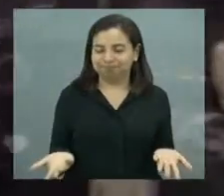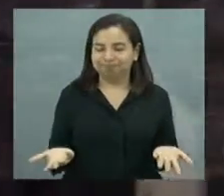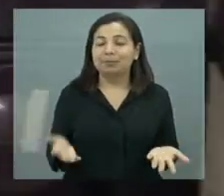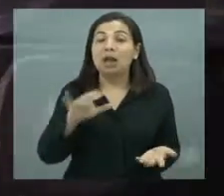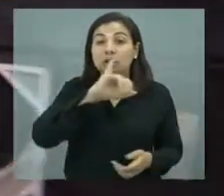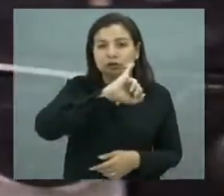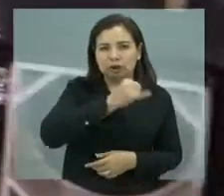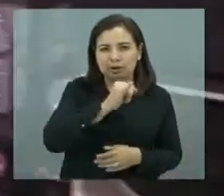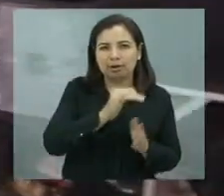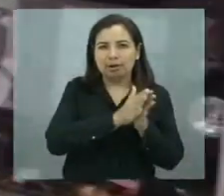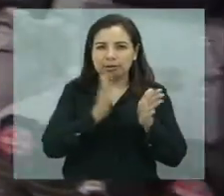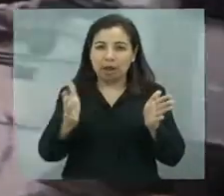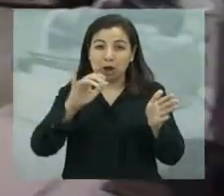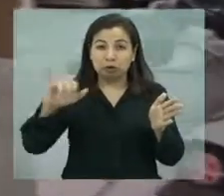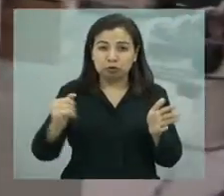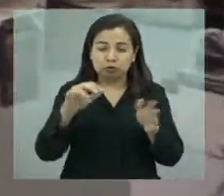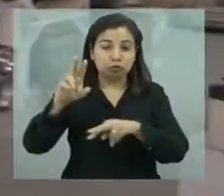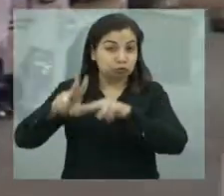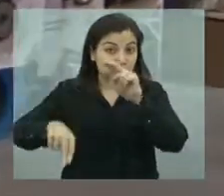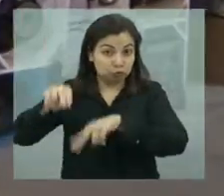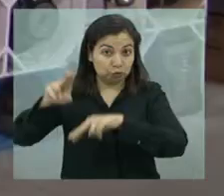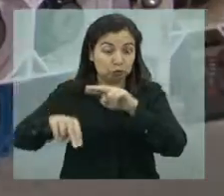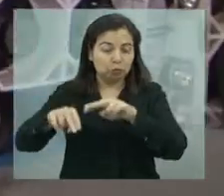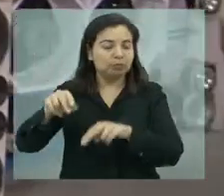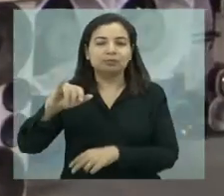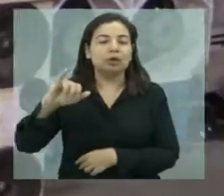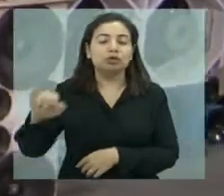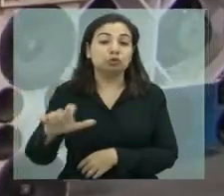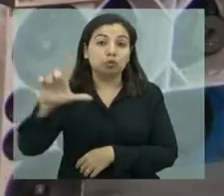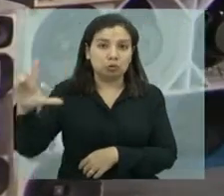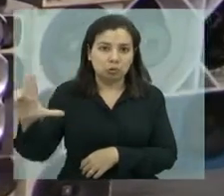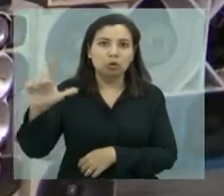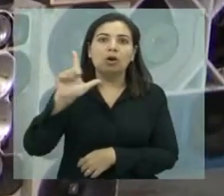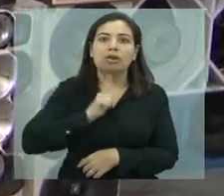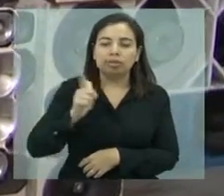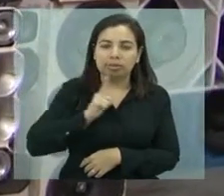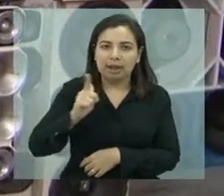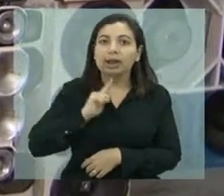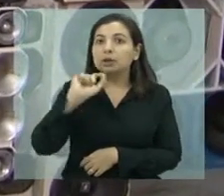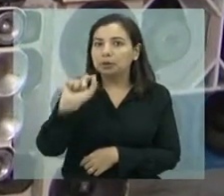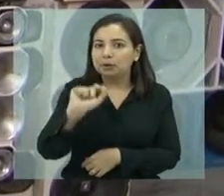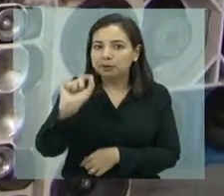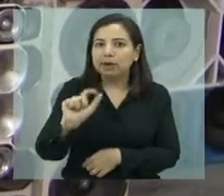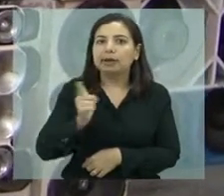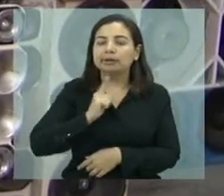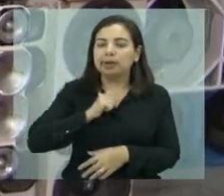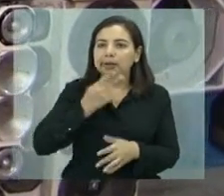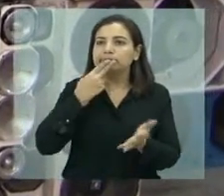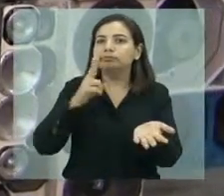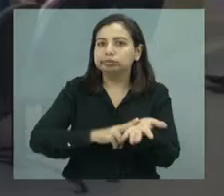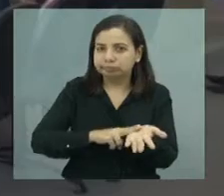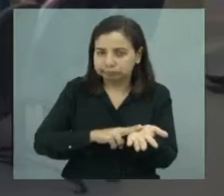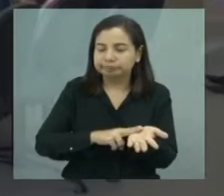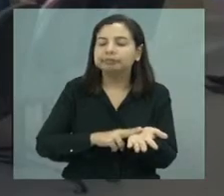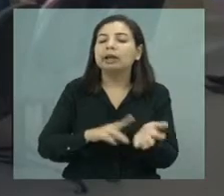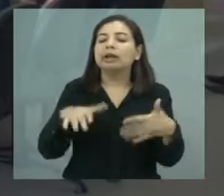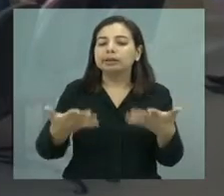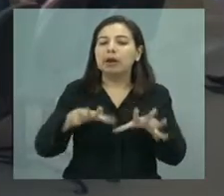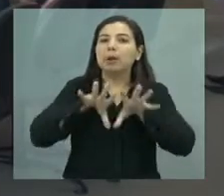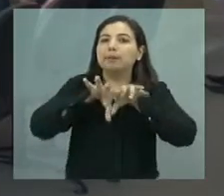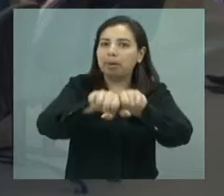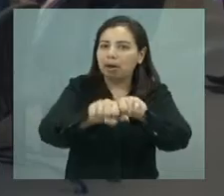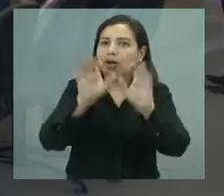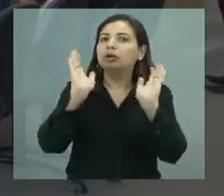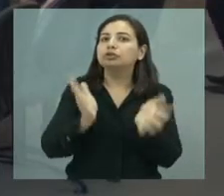janeiro a junho do ano passado, foram realizadas quase 500 autuações. Os equipamentos são apreendidos e